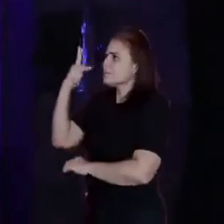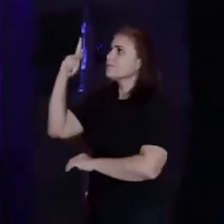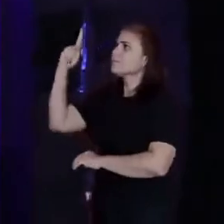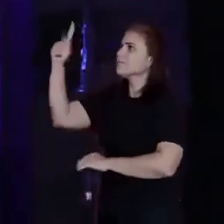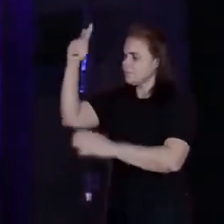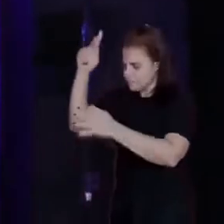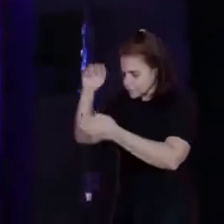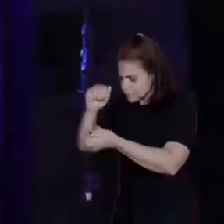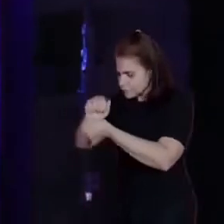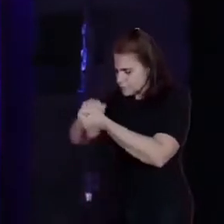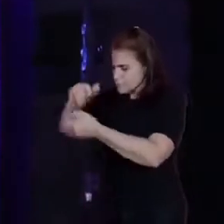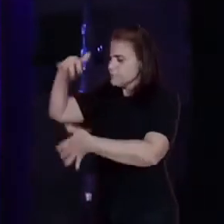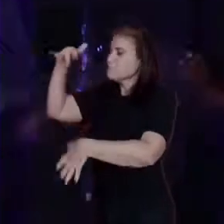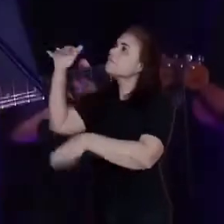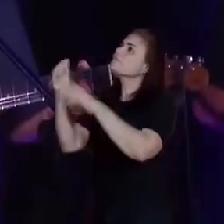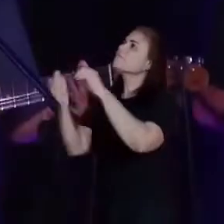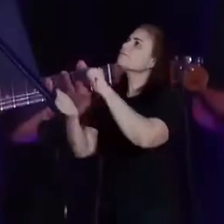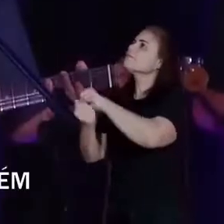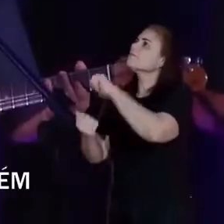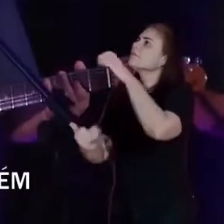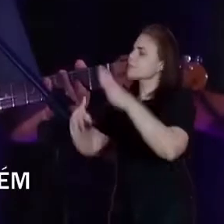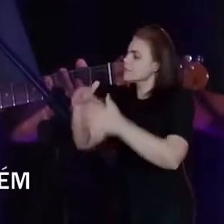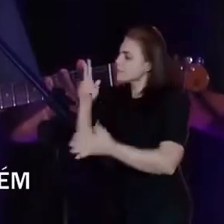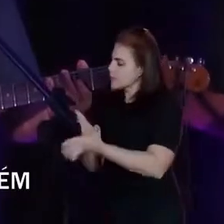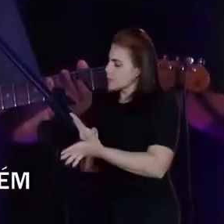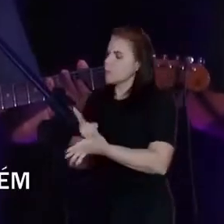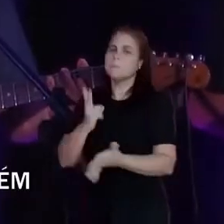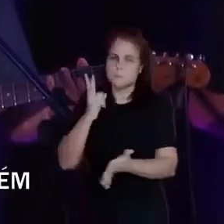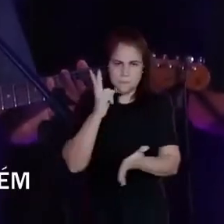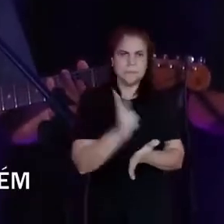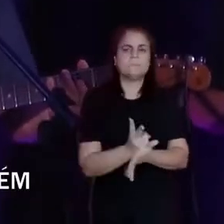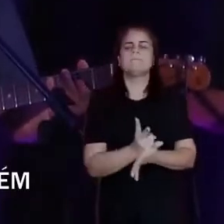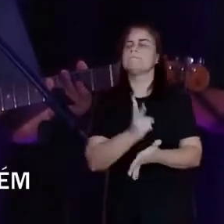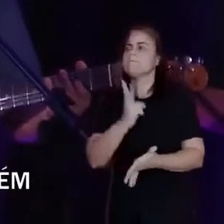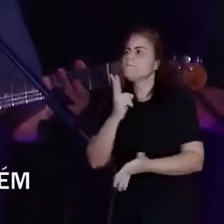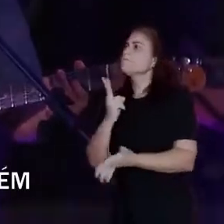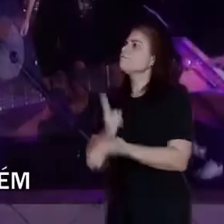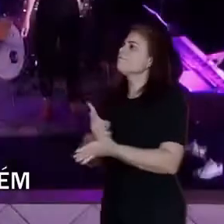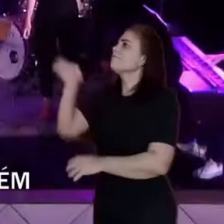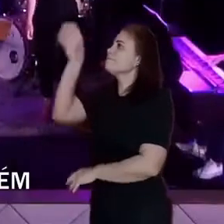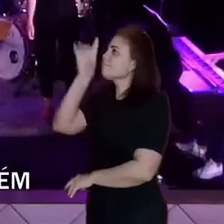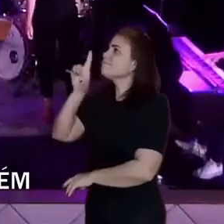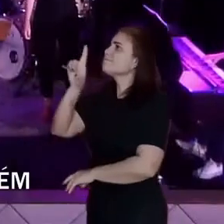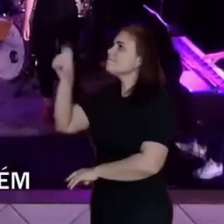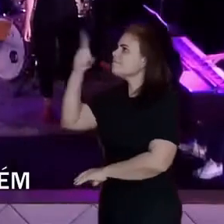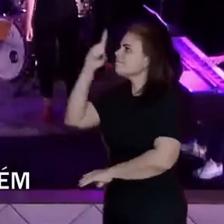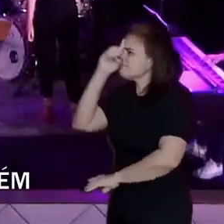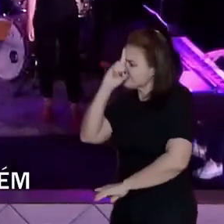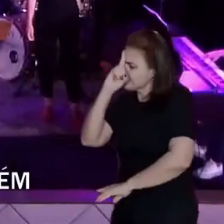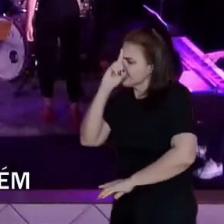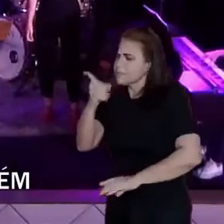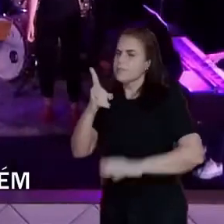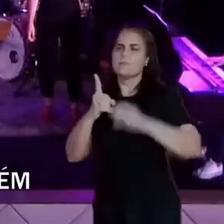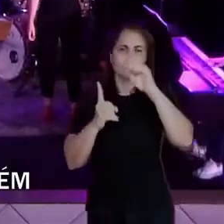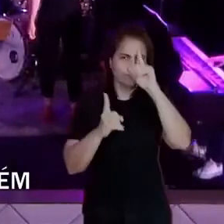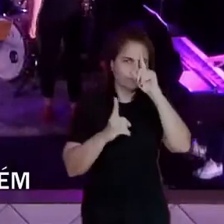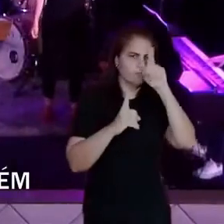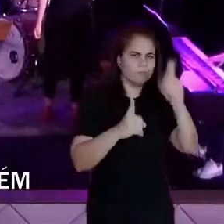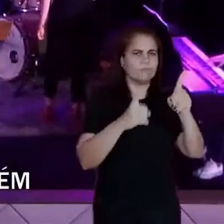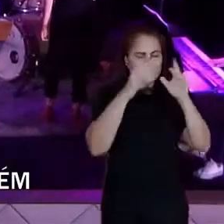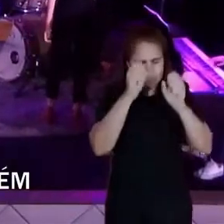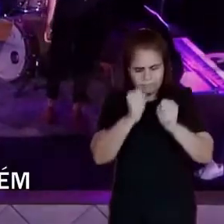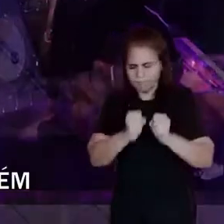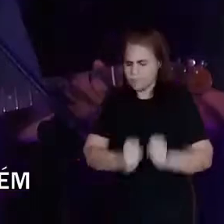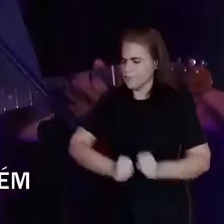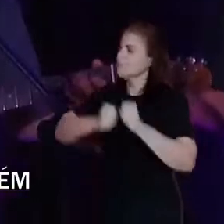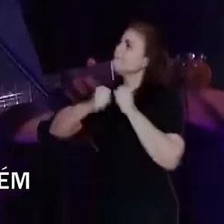EA Glória para sempre ter o meu no brilho e